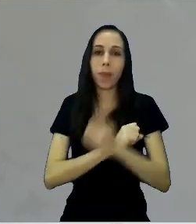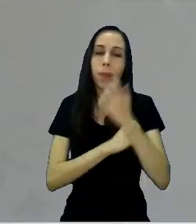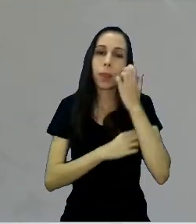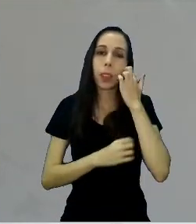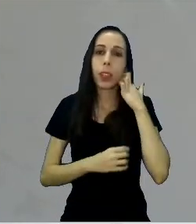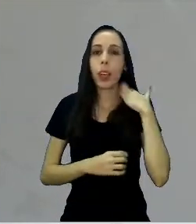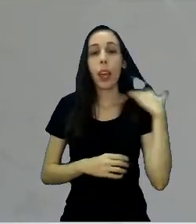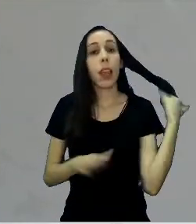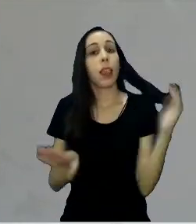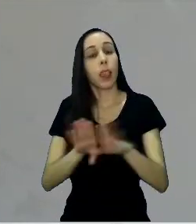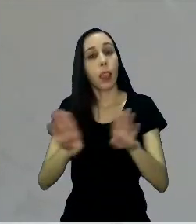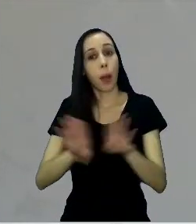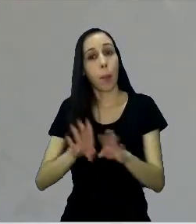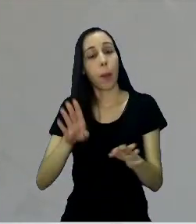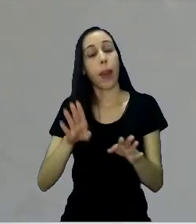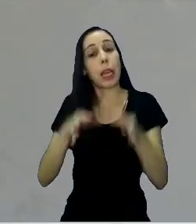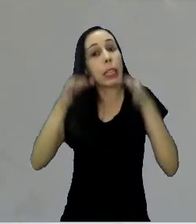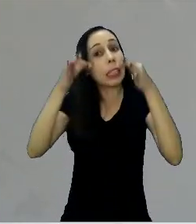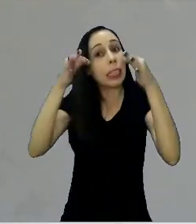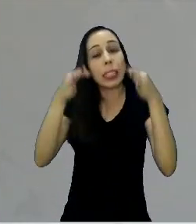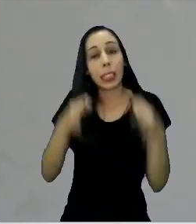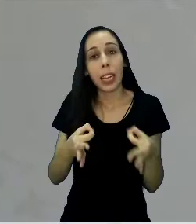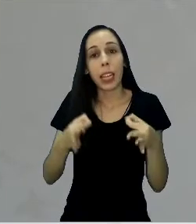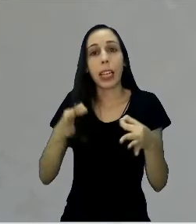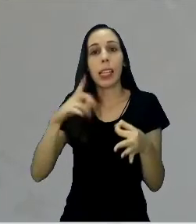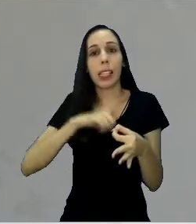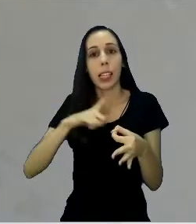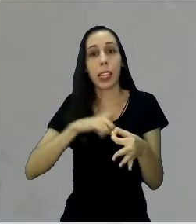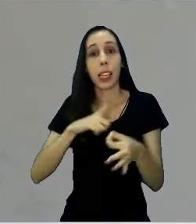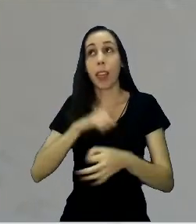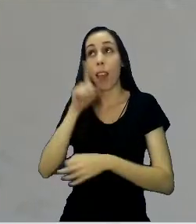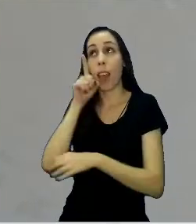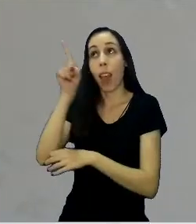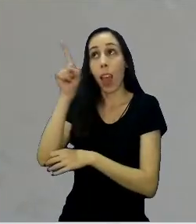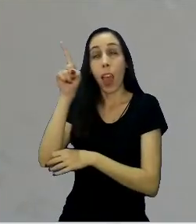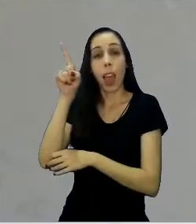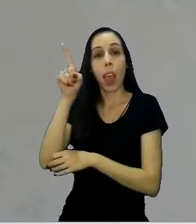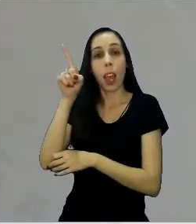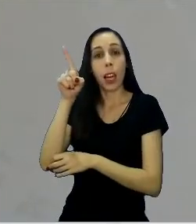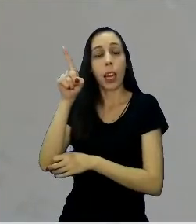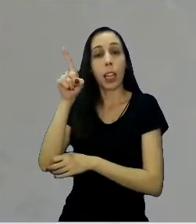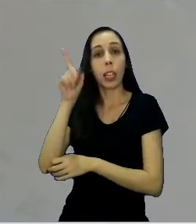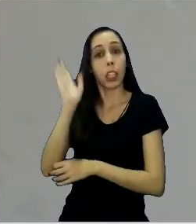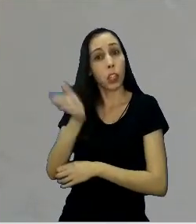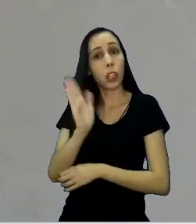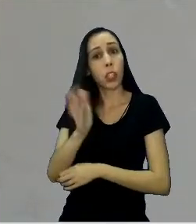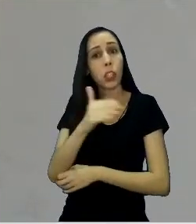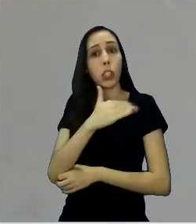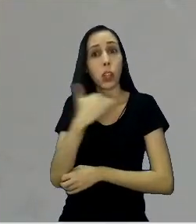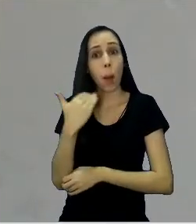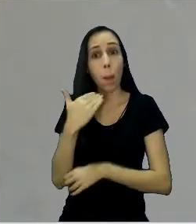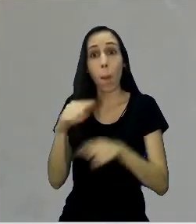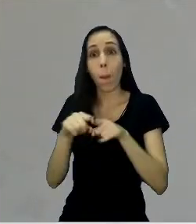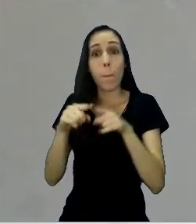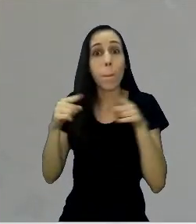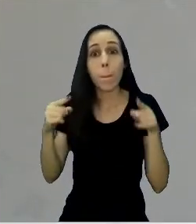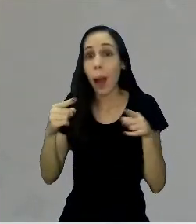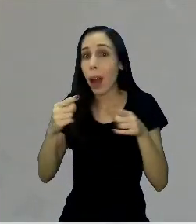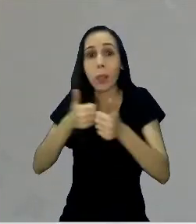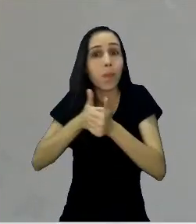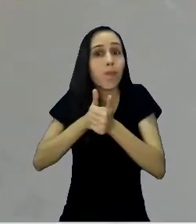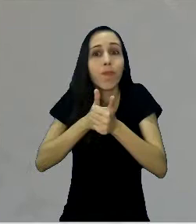E a certeza de que existe aquele que mesmo na morte me